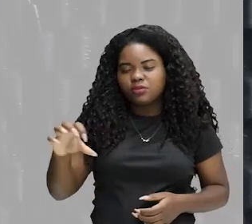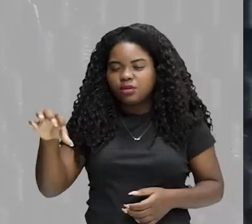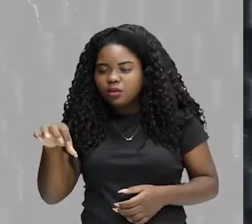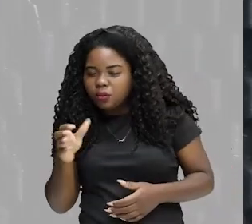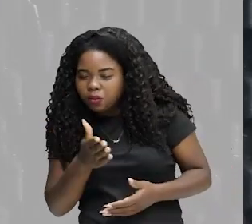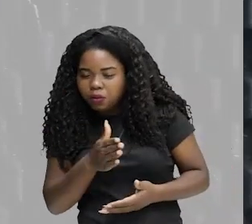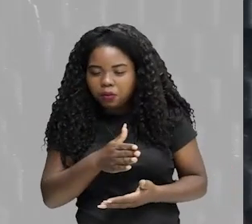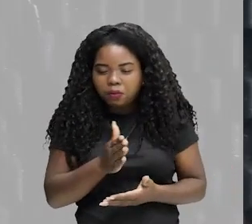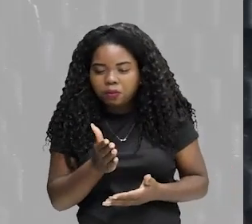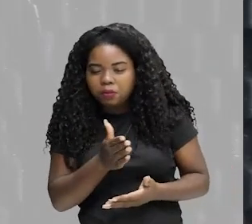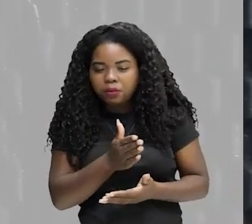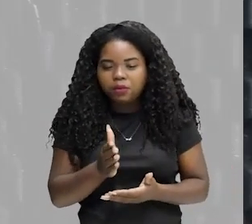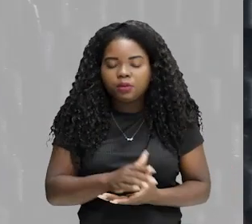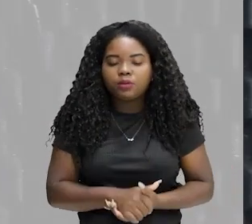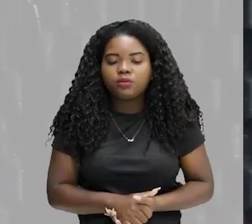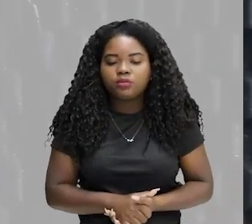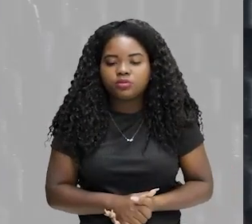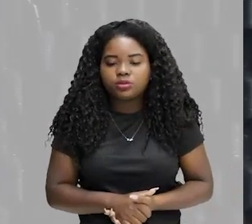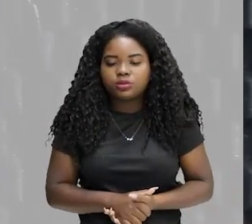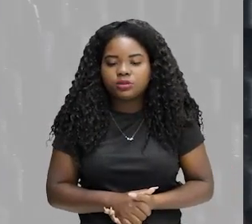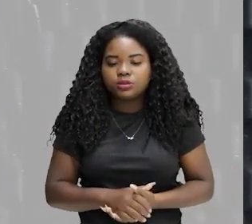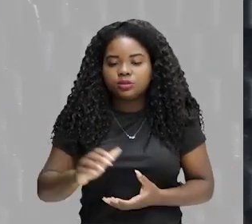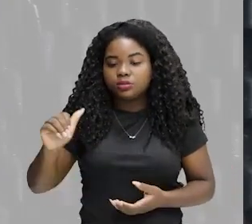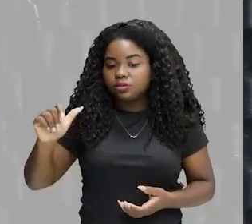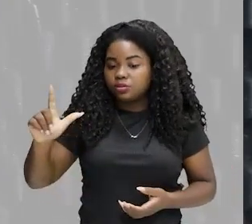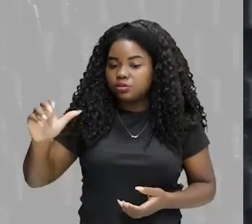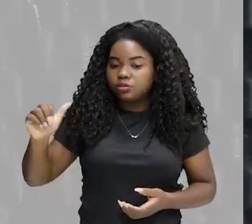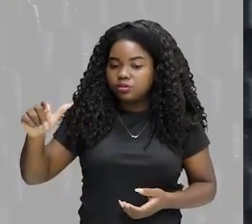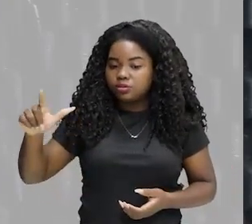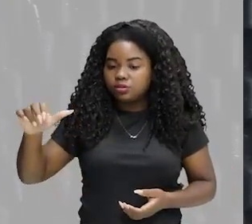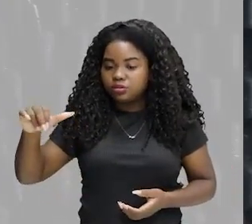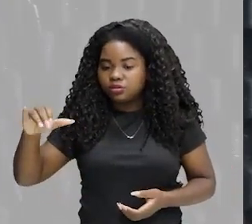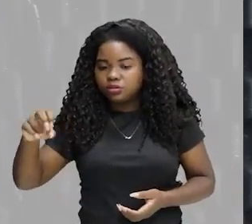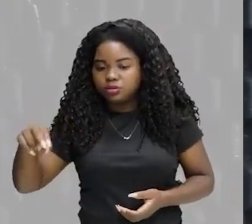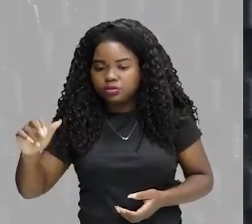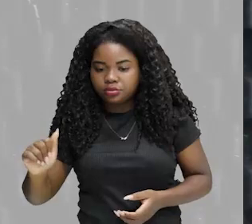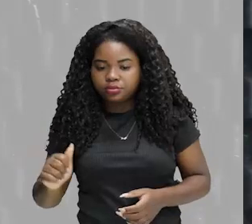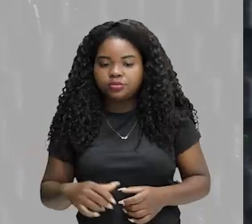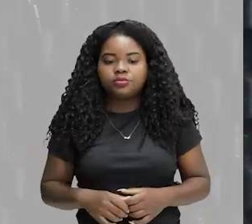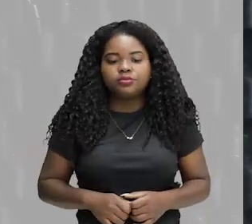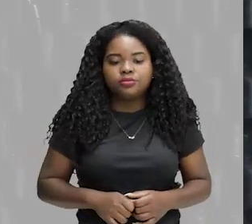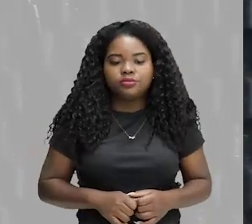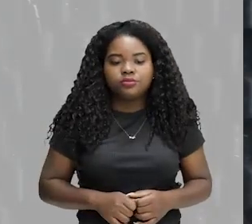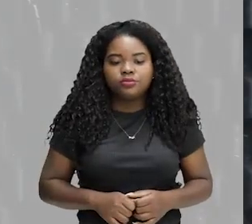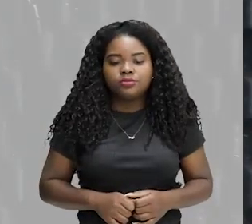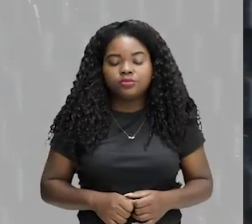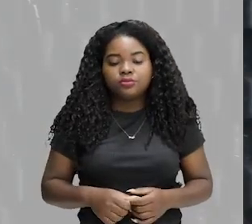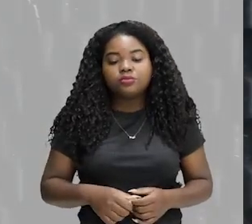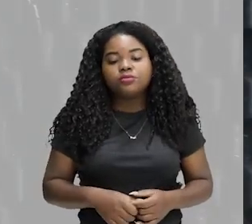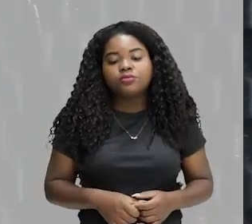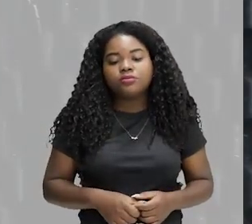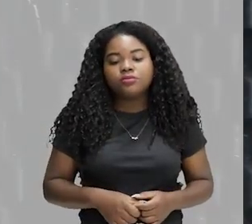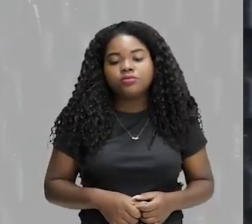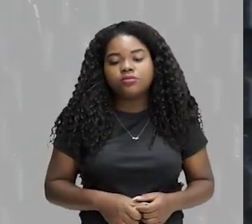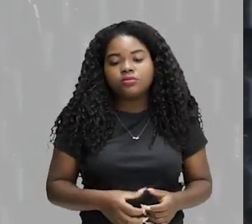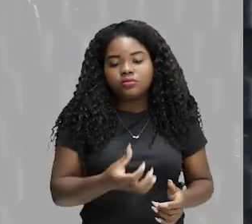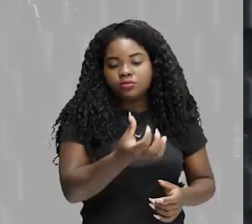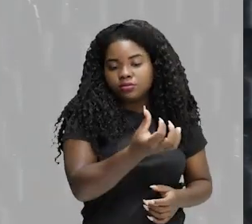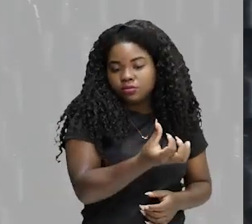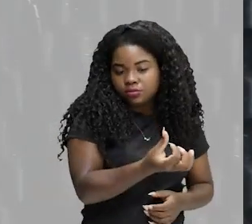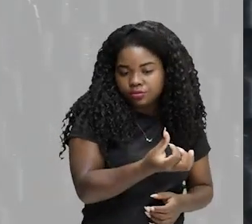tenho 7,5 menor ou igual a pH menor que 9, a classificação aqui é alcalina. Por sua vez,